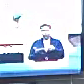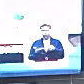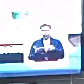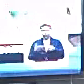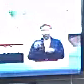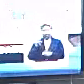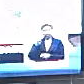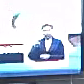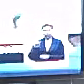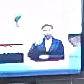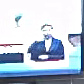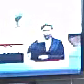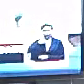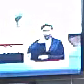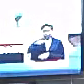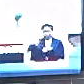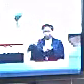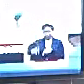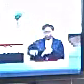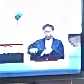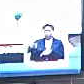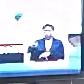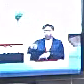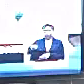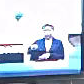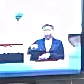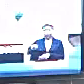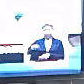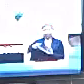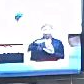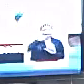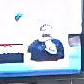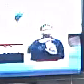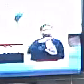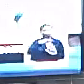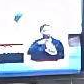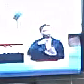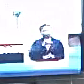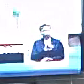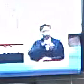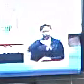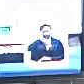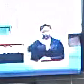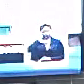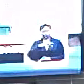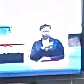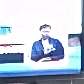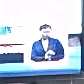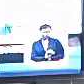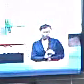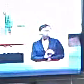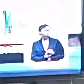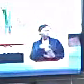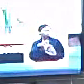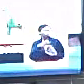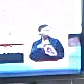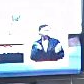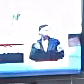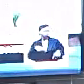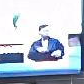de é de mesa aqui fala que a portaria do imetro ela torna acessível